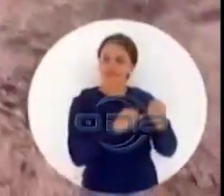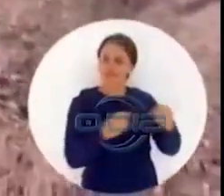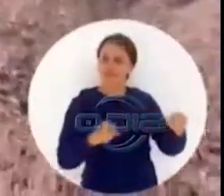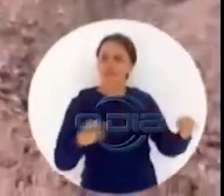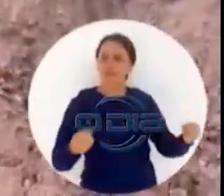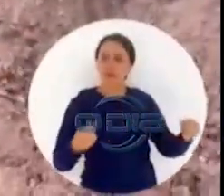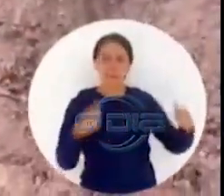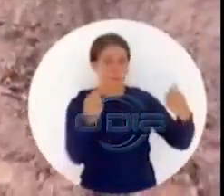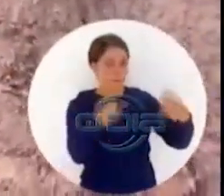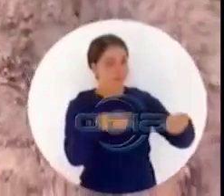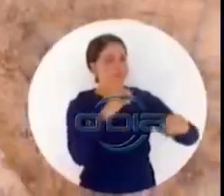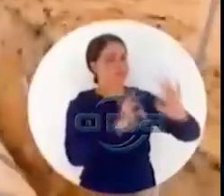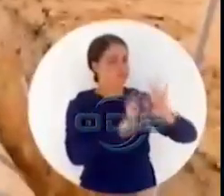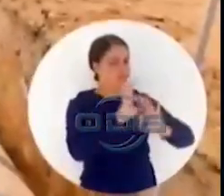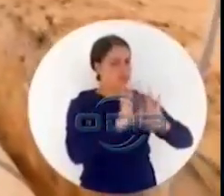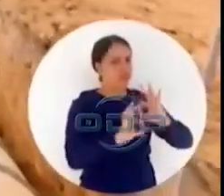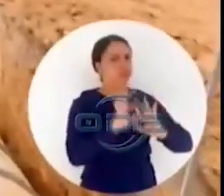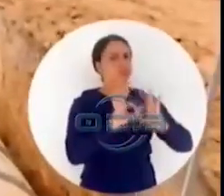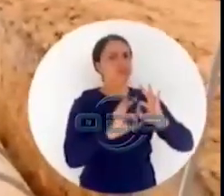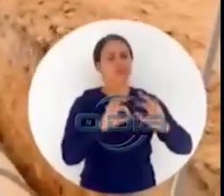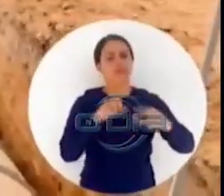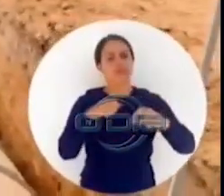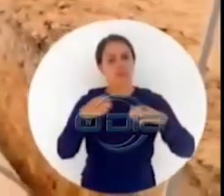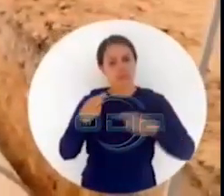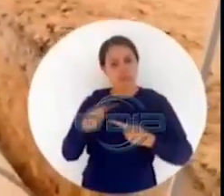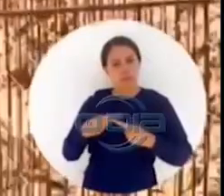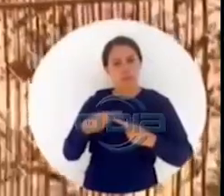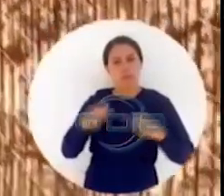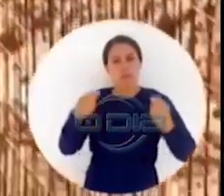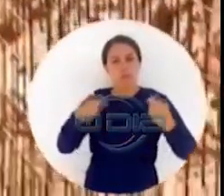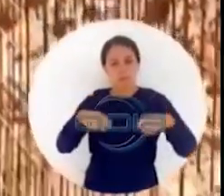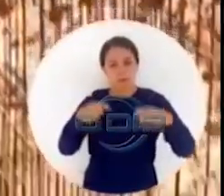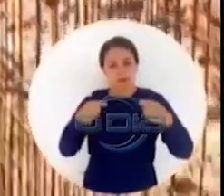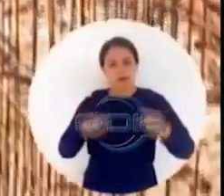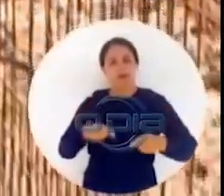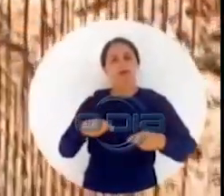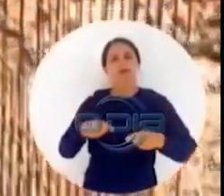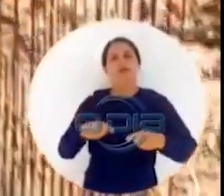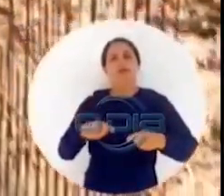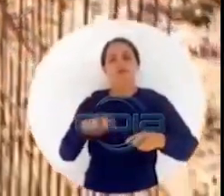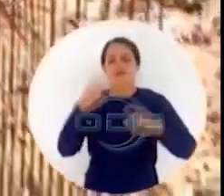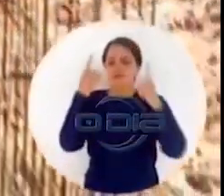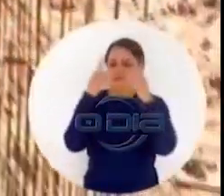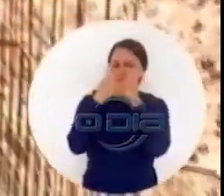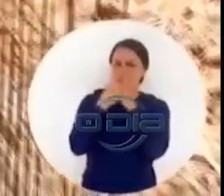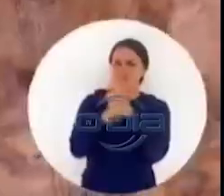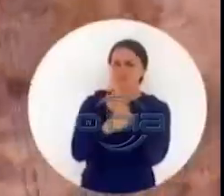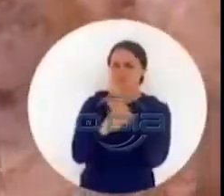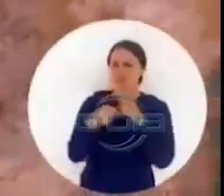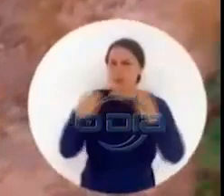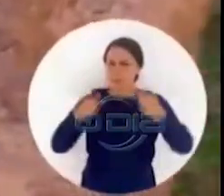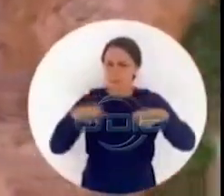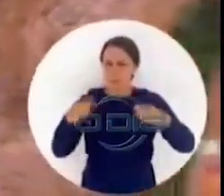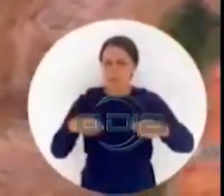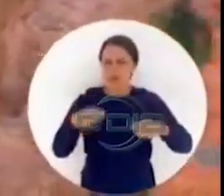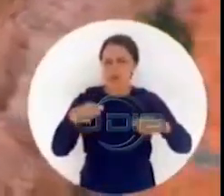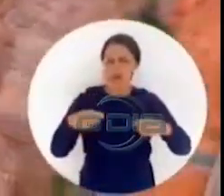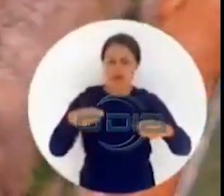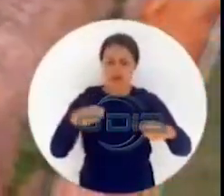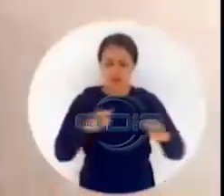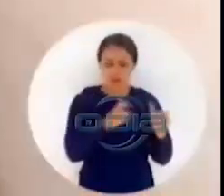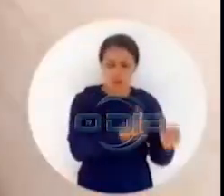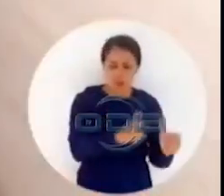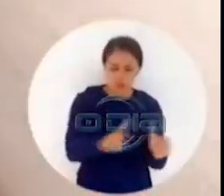Uma obra com essas dimensões requer muito planejamento, pois se trata de um trabalho complexo, com implantação